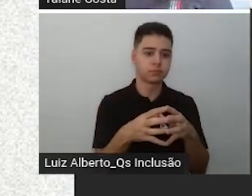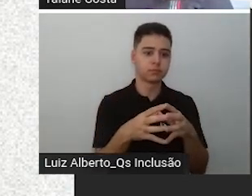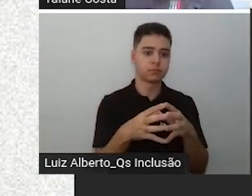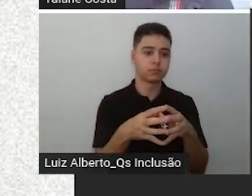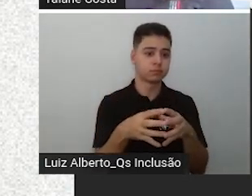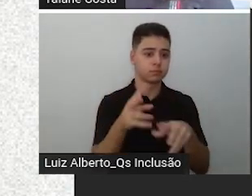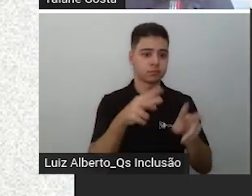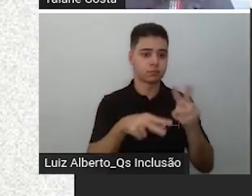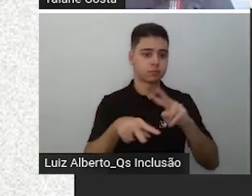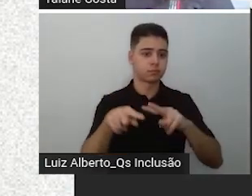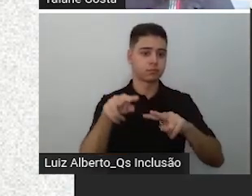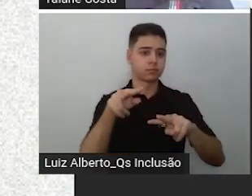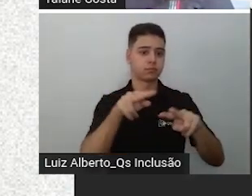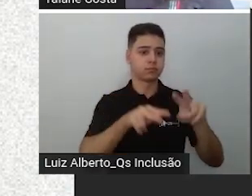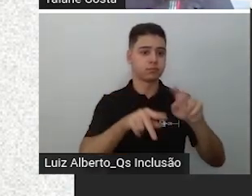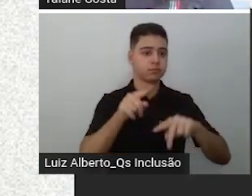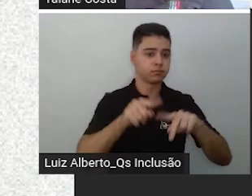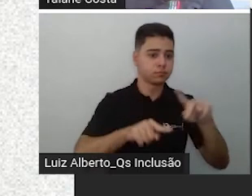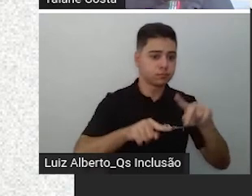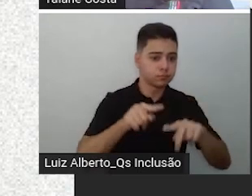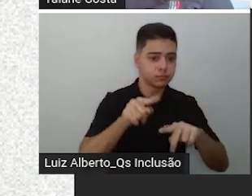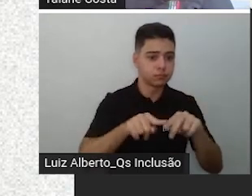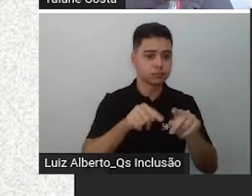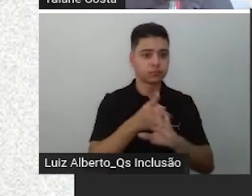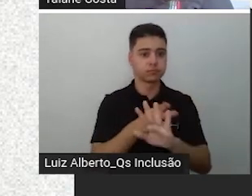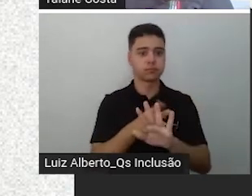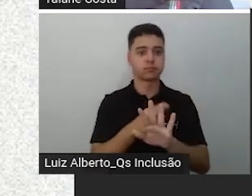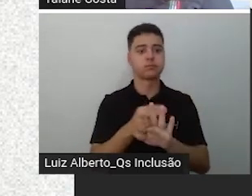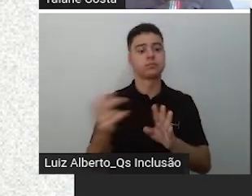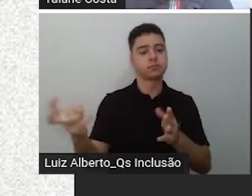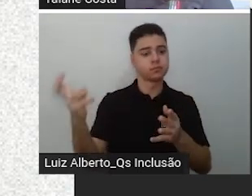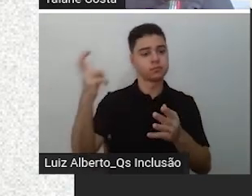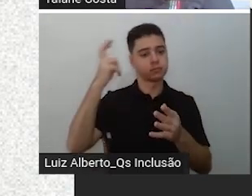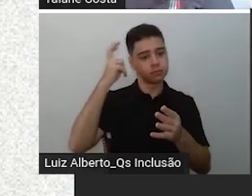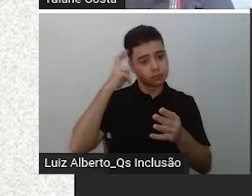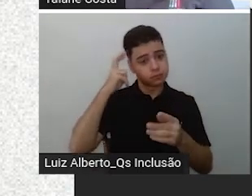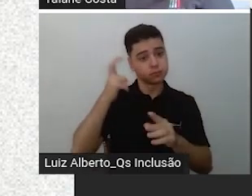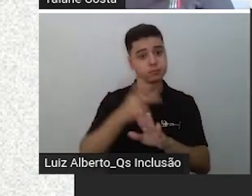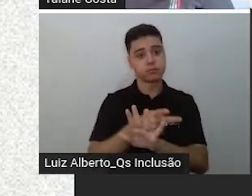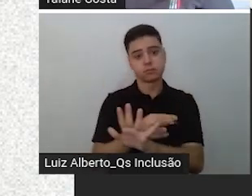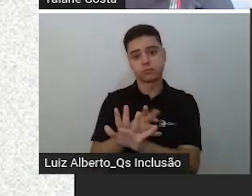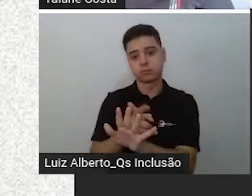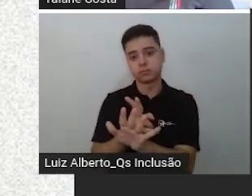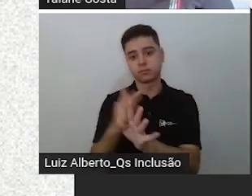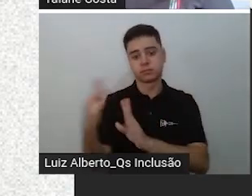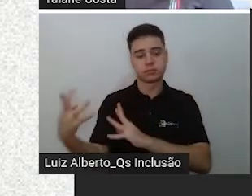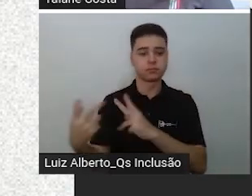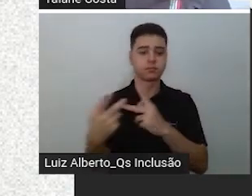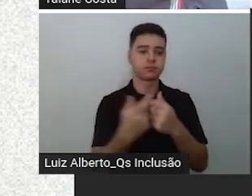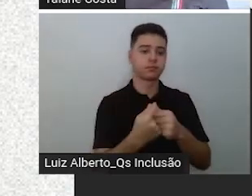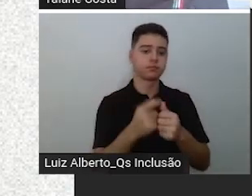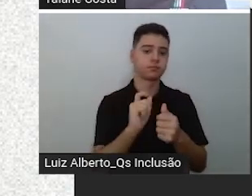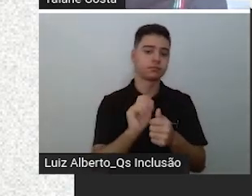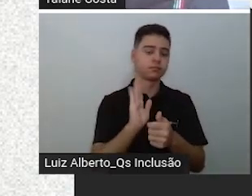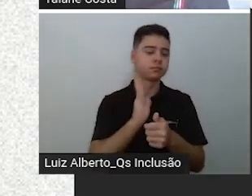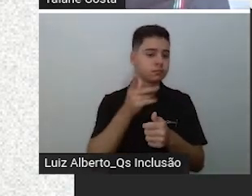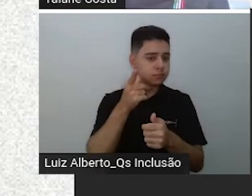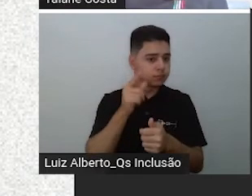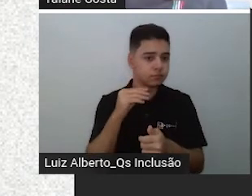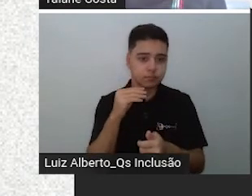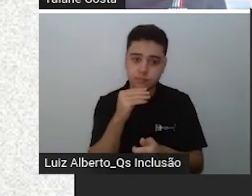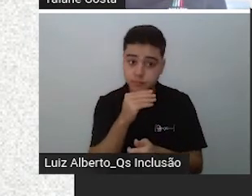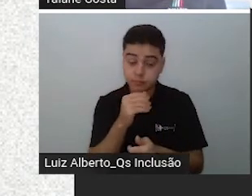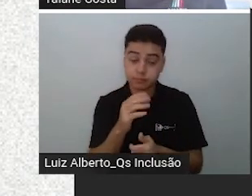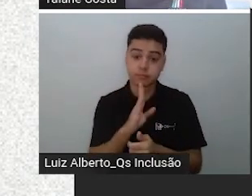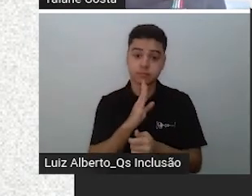analisar objetos e vestígios da cultura material e imaterial, de modo a identificar